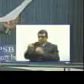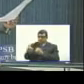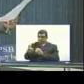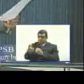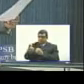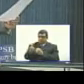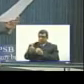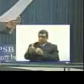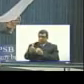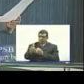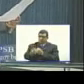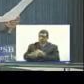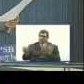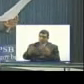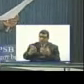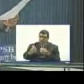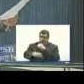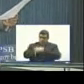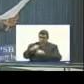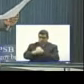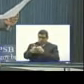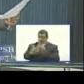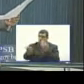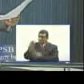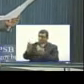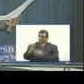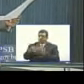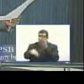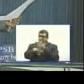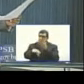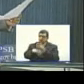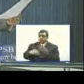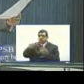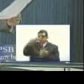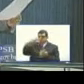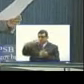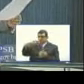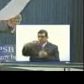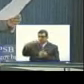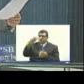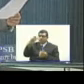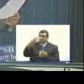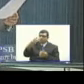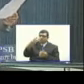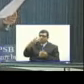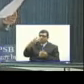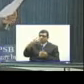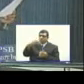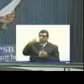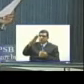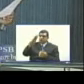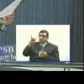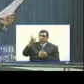e 700 milhões com pessoal em 2010 gastou praticamente 3 bilhões passando em cinco anos